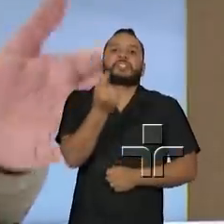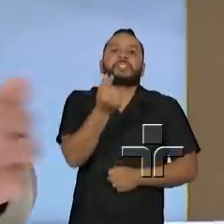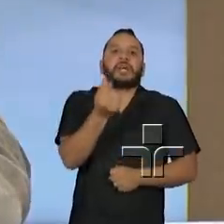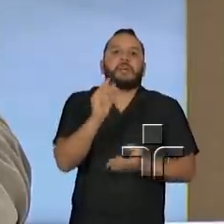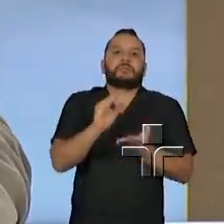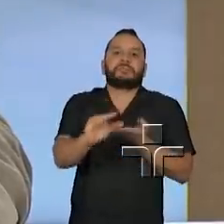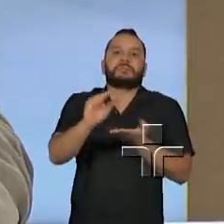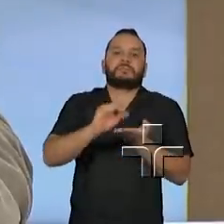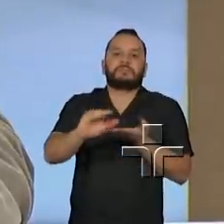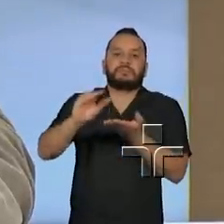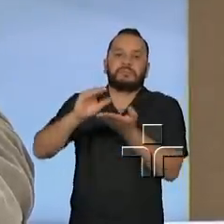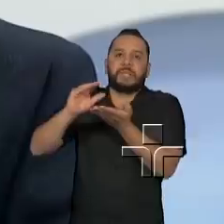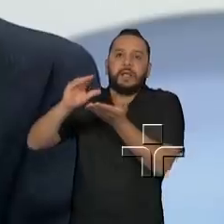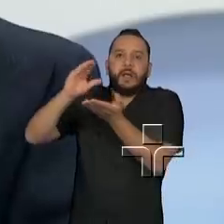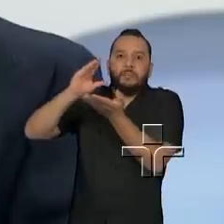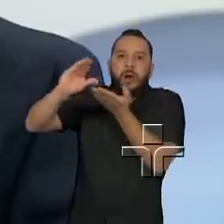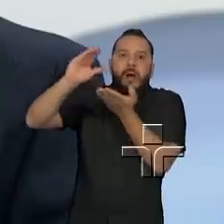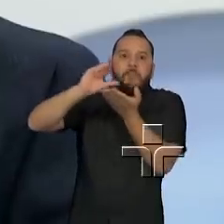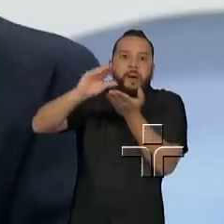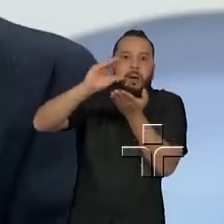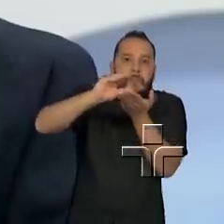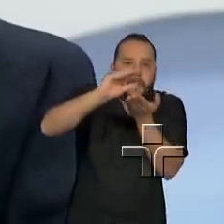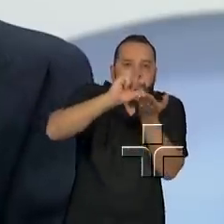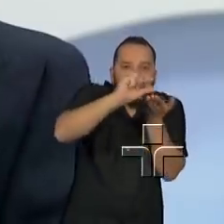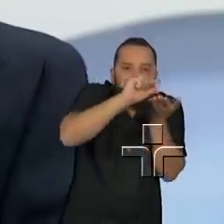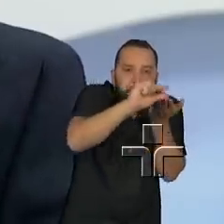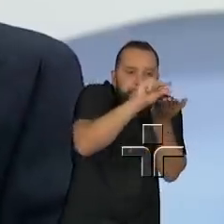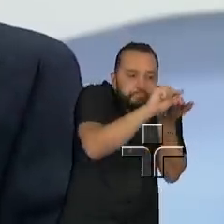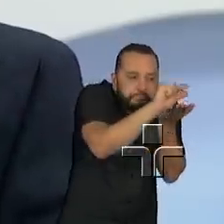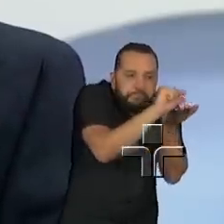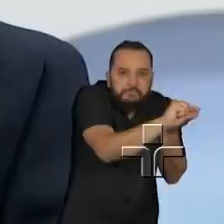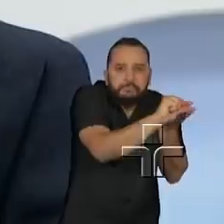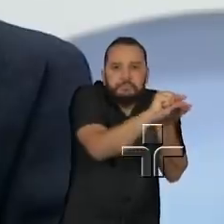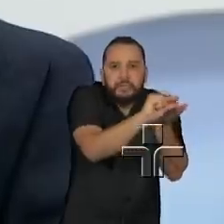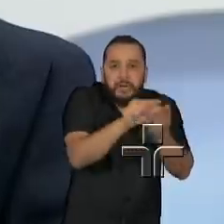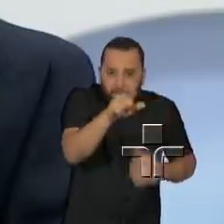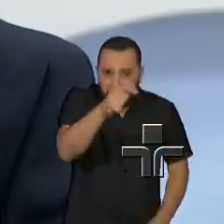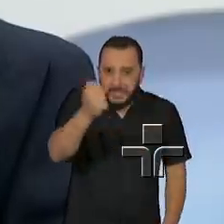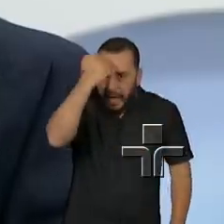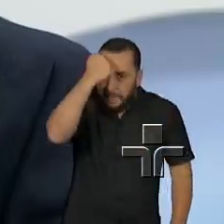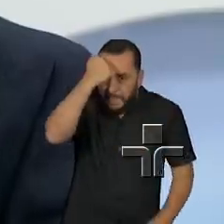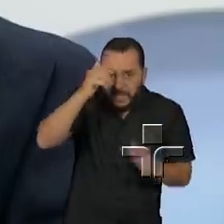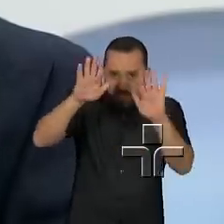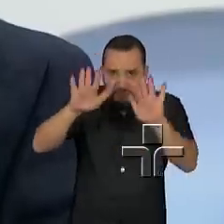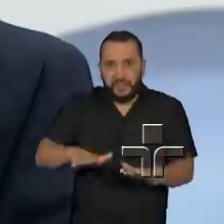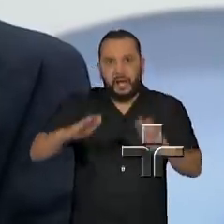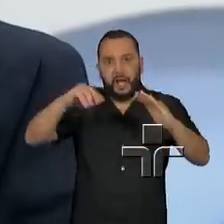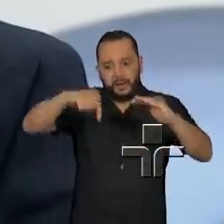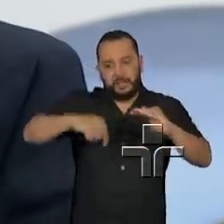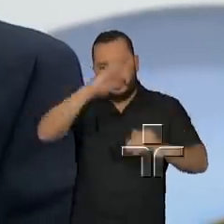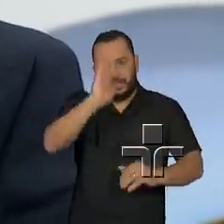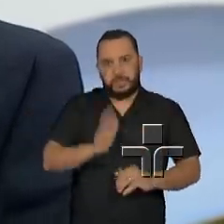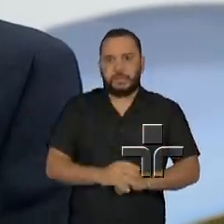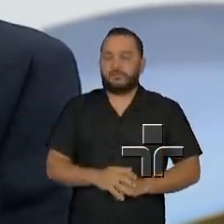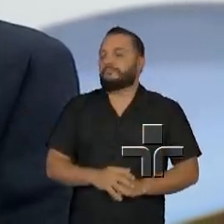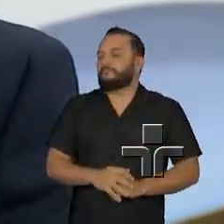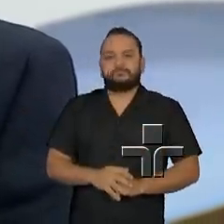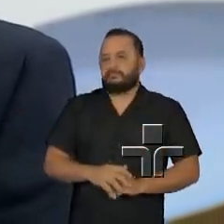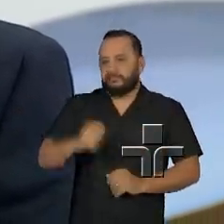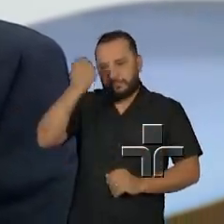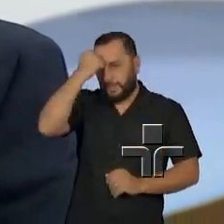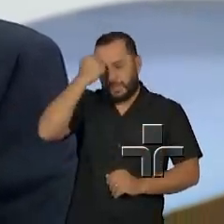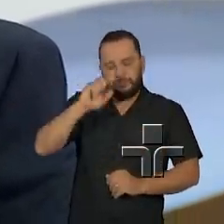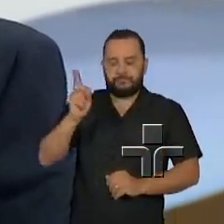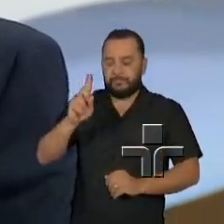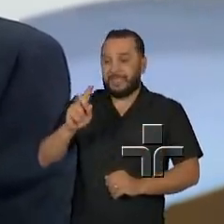ano desde o segundo mandato da Dilma. Você se arrepende da sua escolha? De modo algum, Bernardo. Pode ser que eu precise ir embora do Brasil se ele deixar de ser